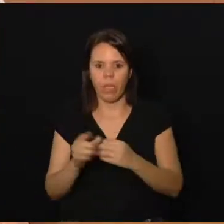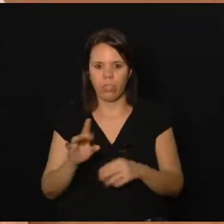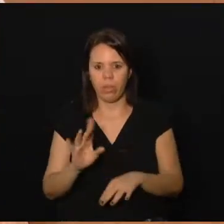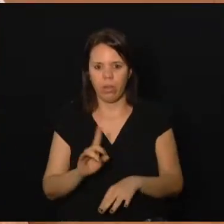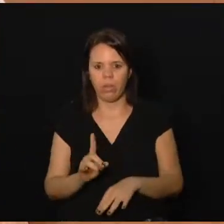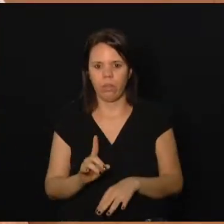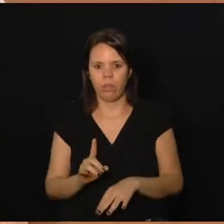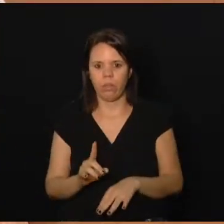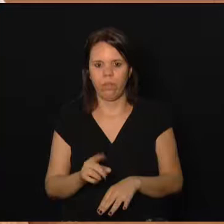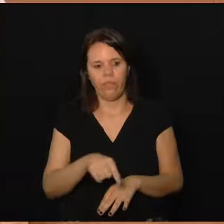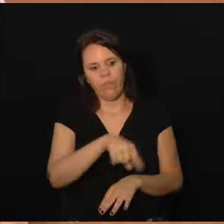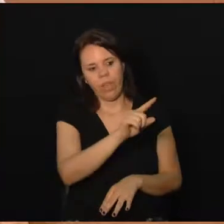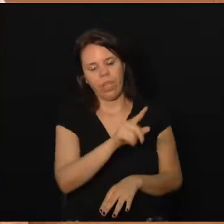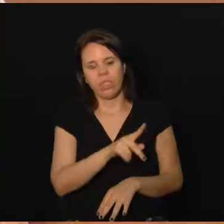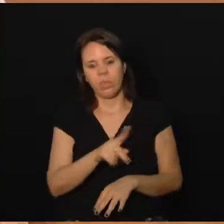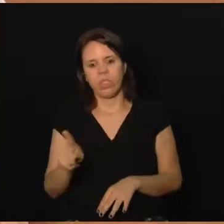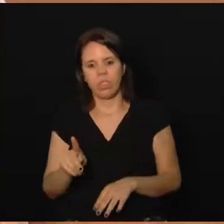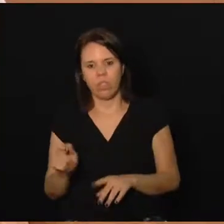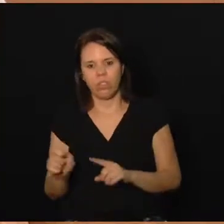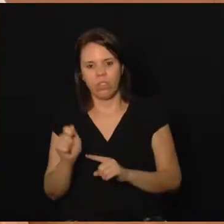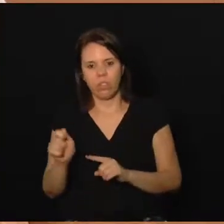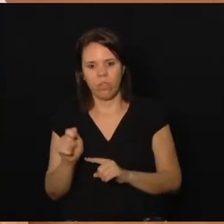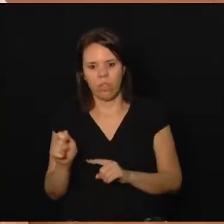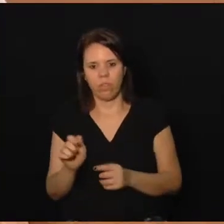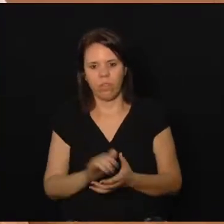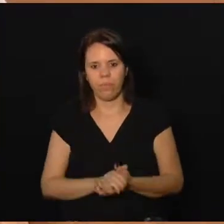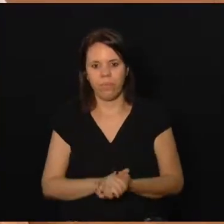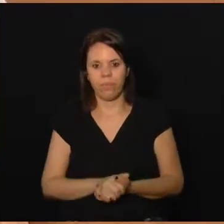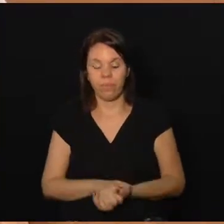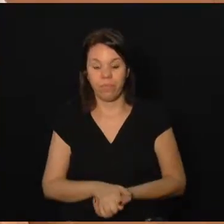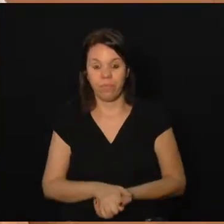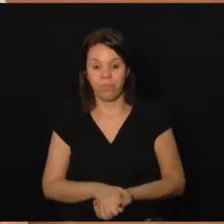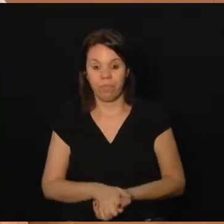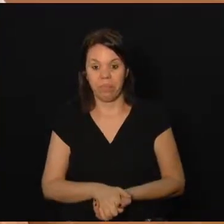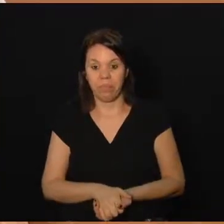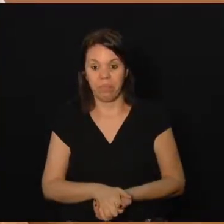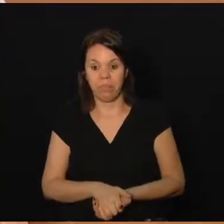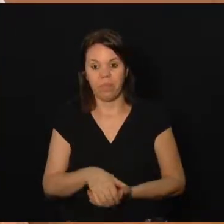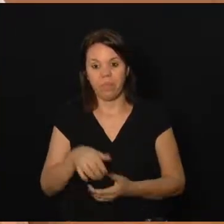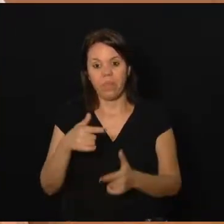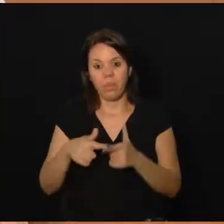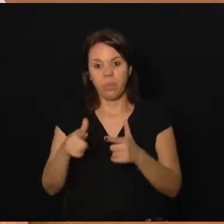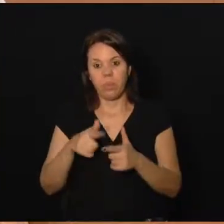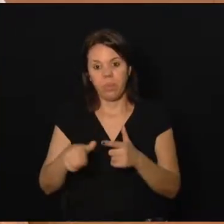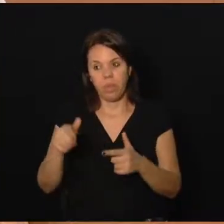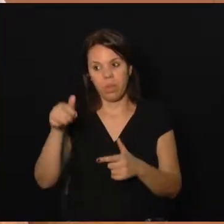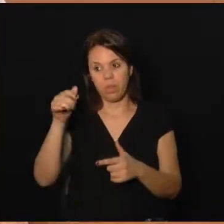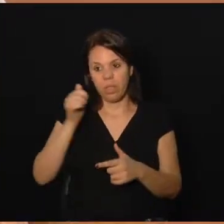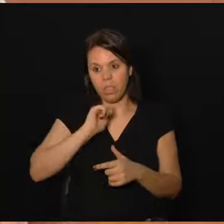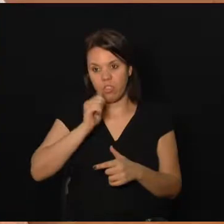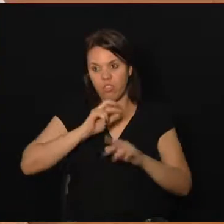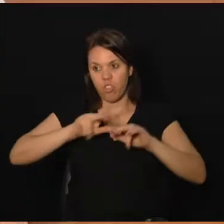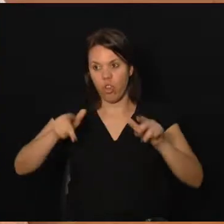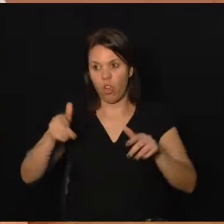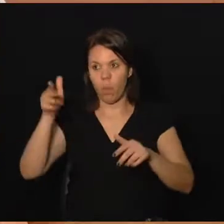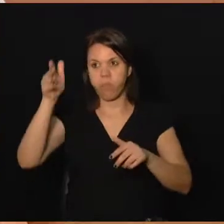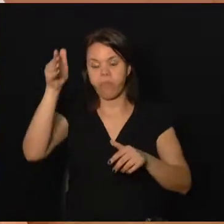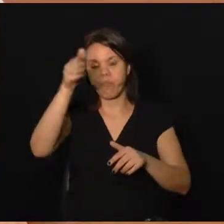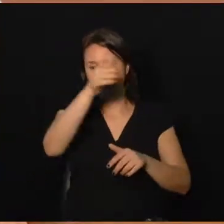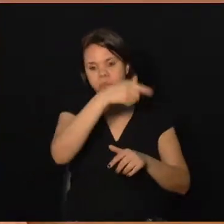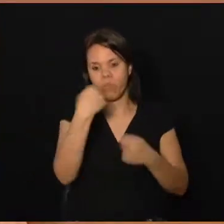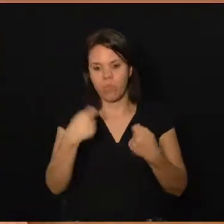bairro, vai ser presidente de associação, né? O problema da droga aí está em todos os lugares. Então nós temos que estar